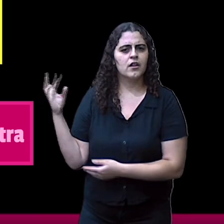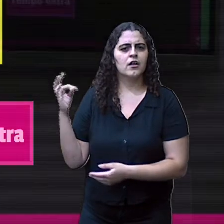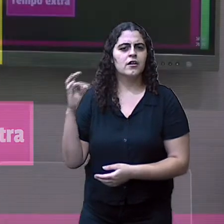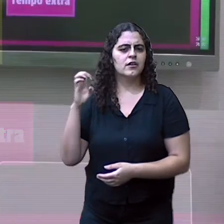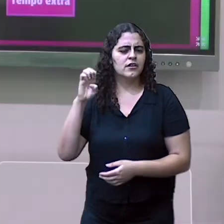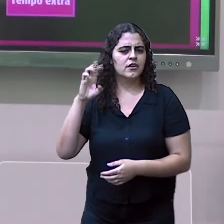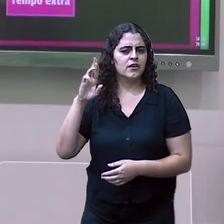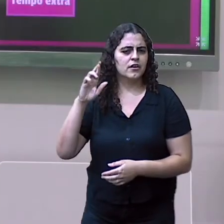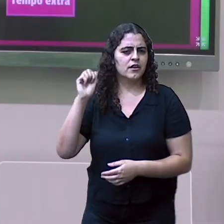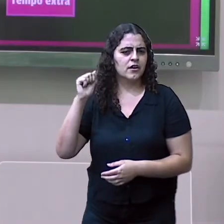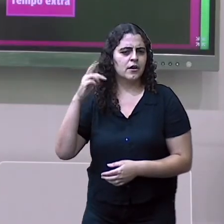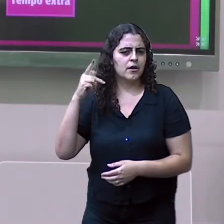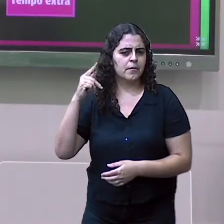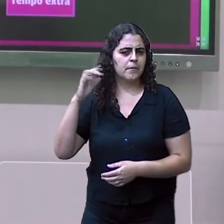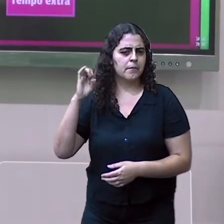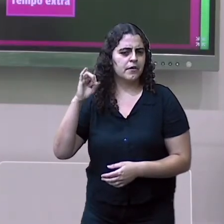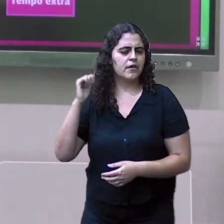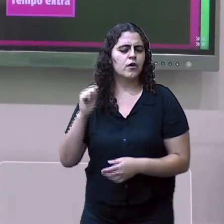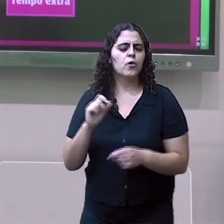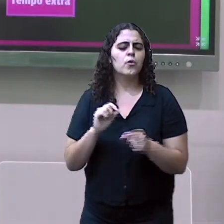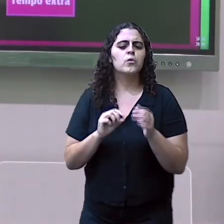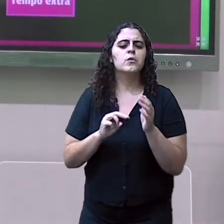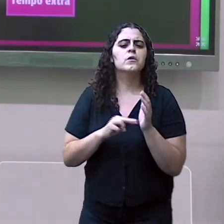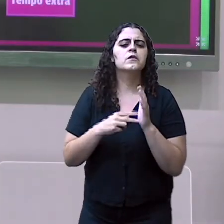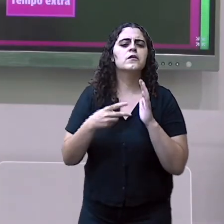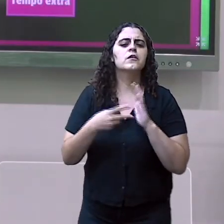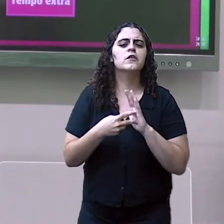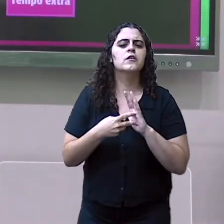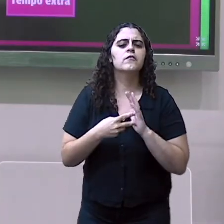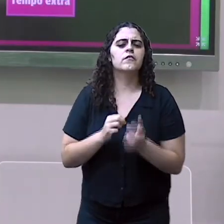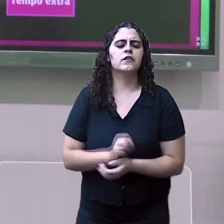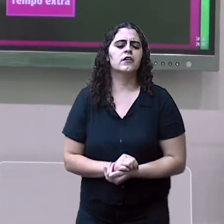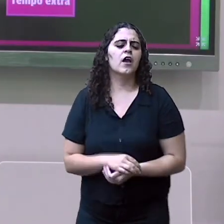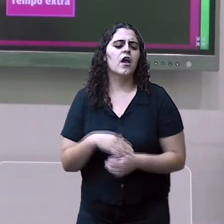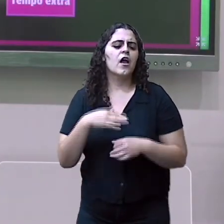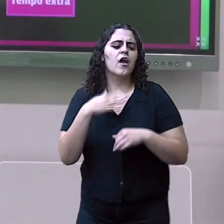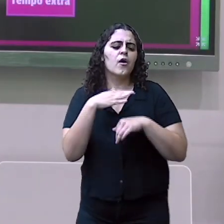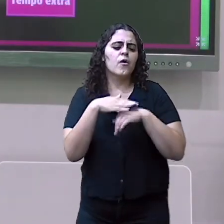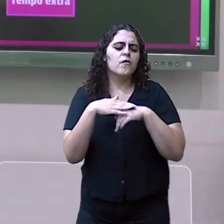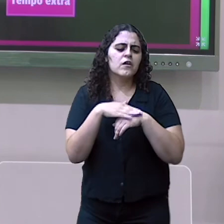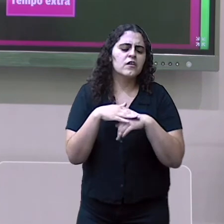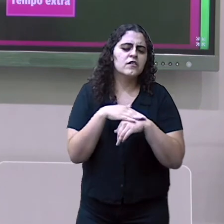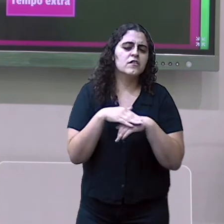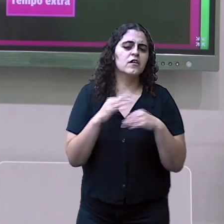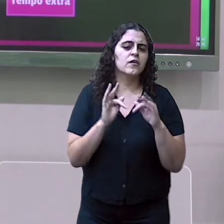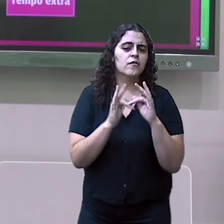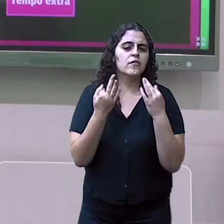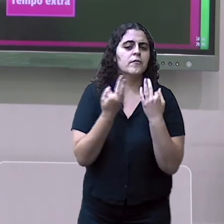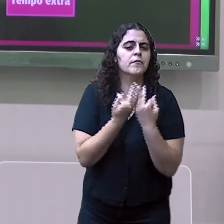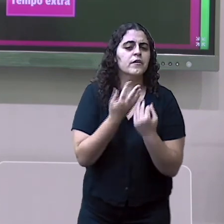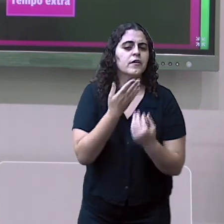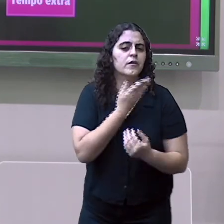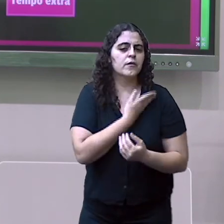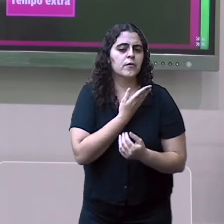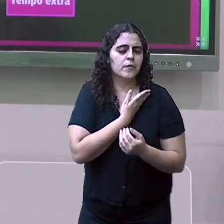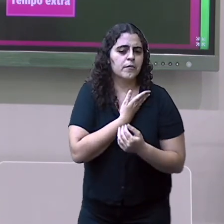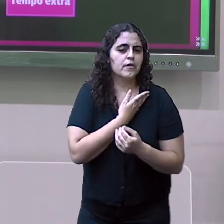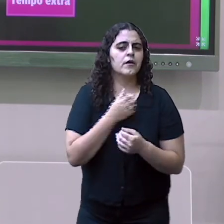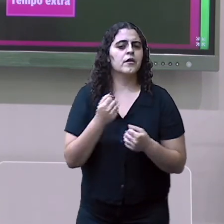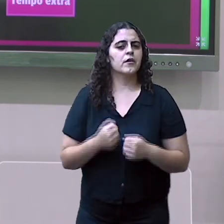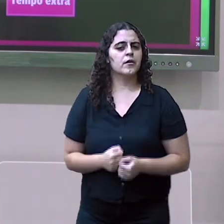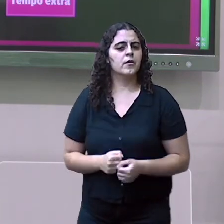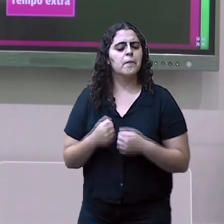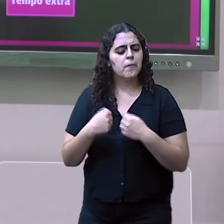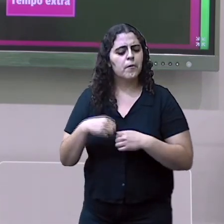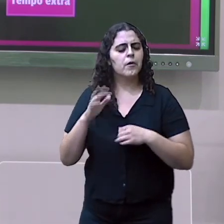terapia? Conversar com as pessoas, expressar medo de quê que você tem. Então, a terapia pode ajudar com os